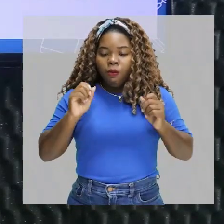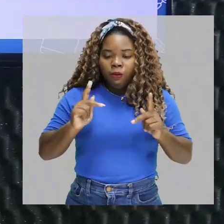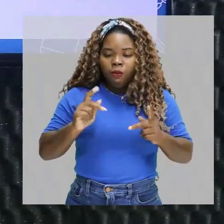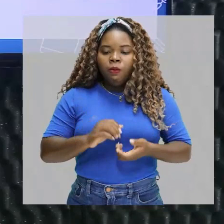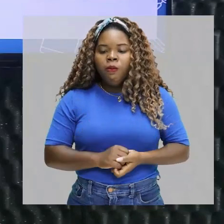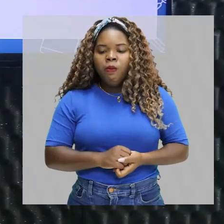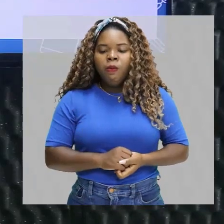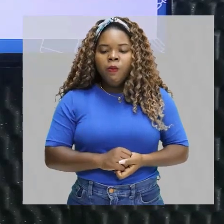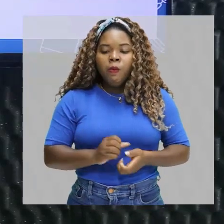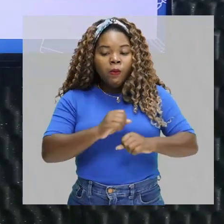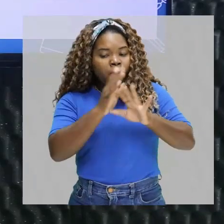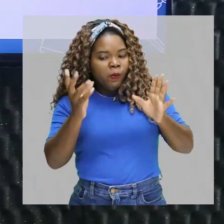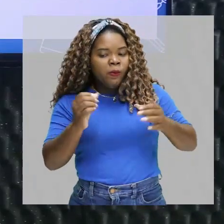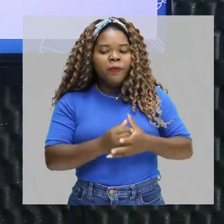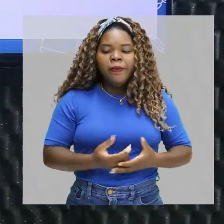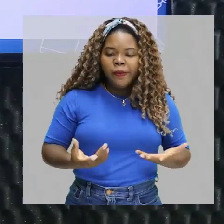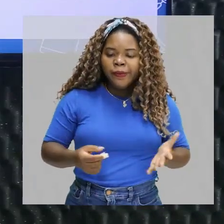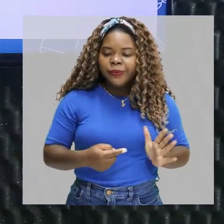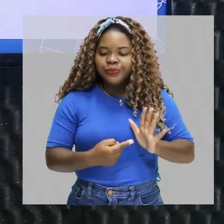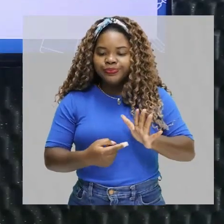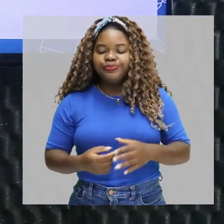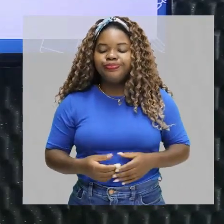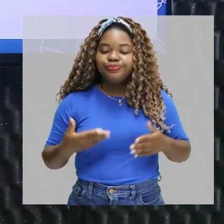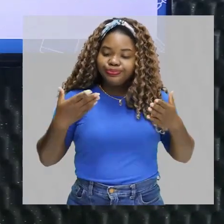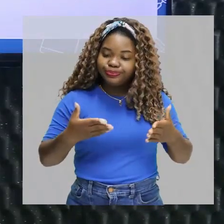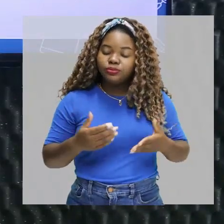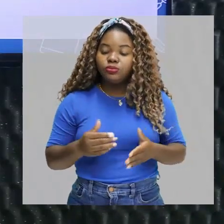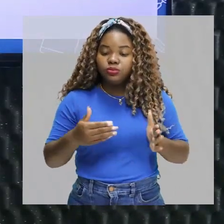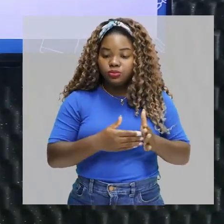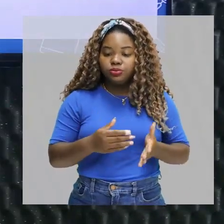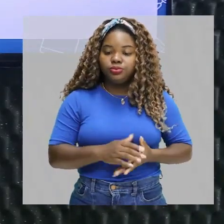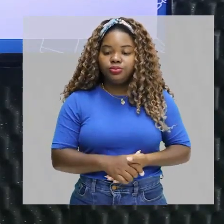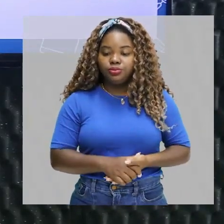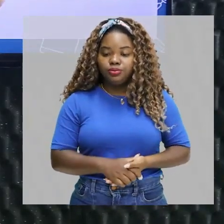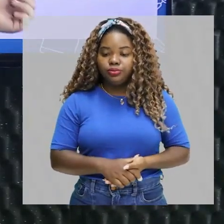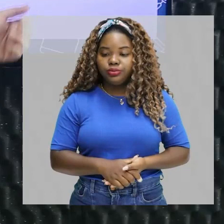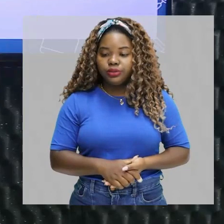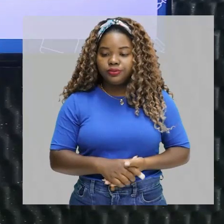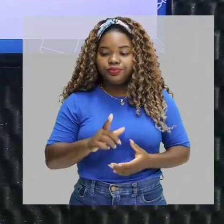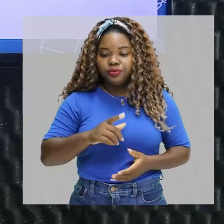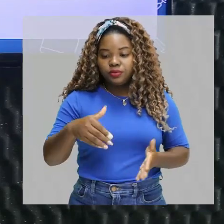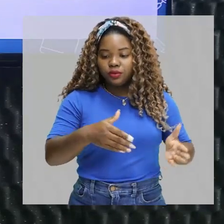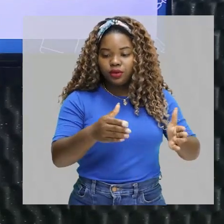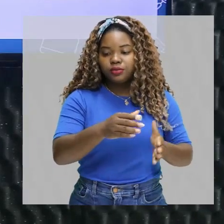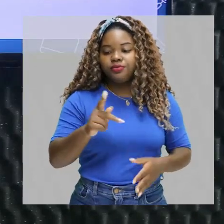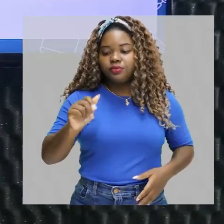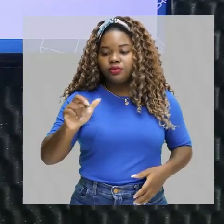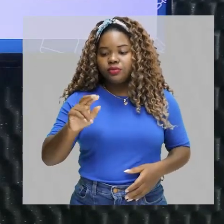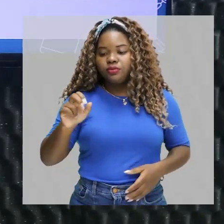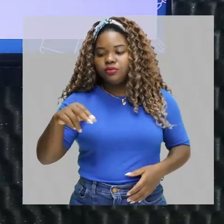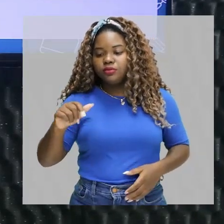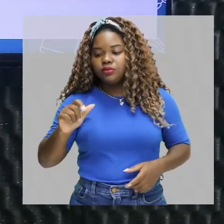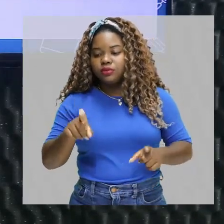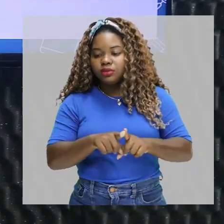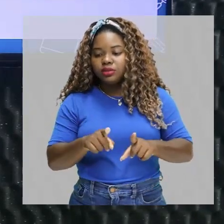bacana e claro não podemos deixar de citar também um destaque da região sul tá certo ali do Rio Paraná né na hidrelétrica